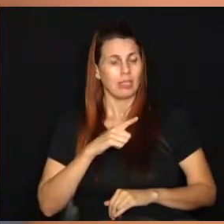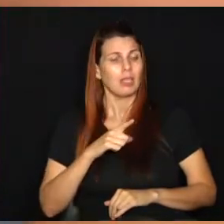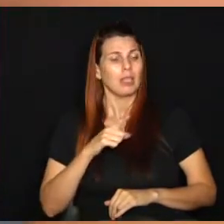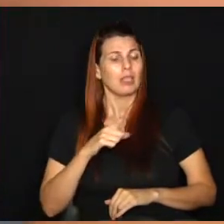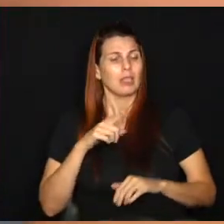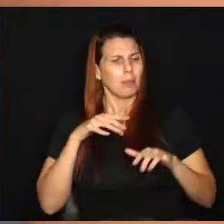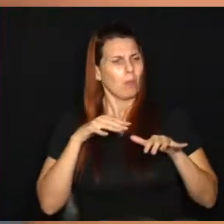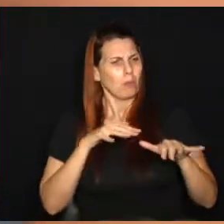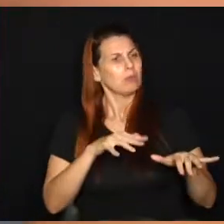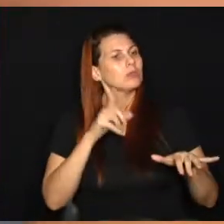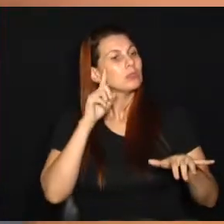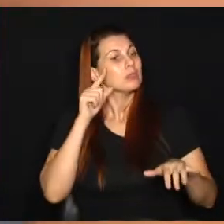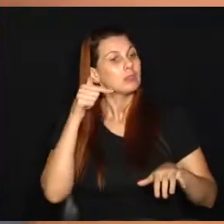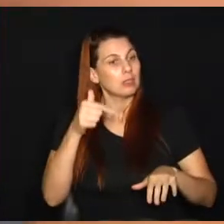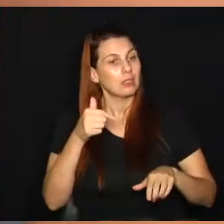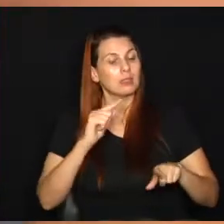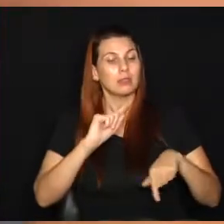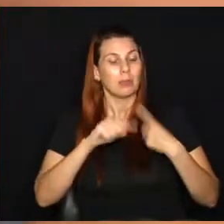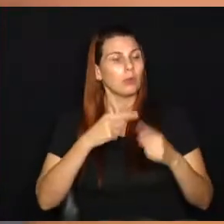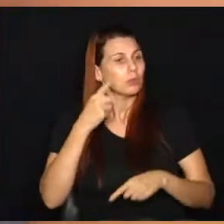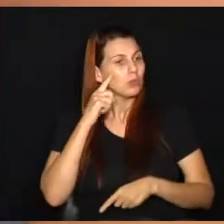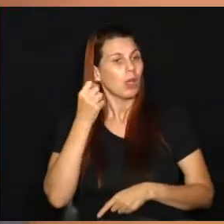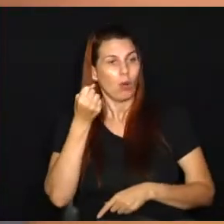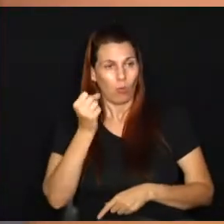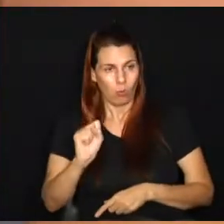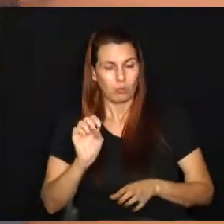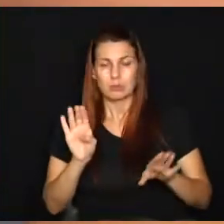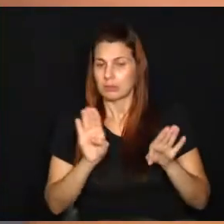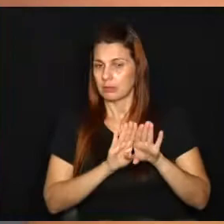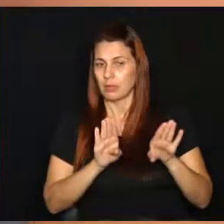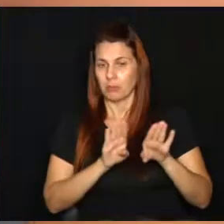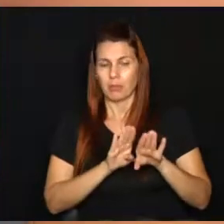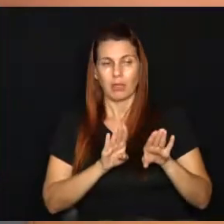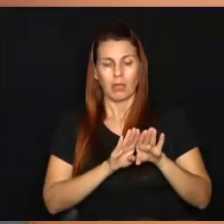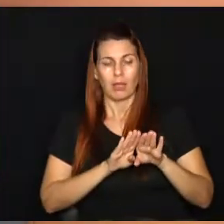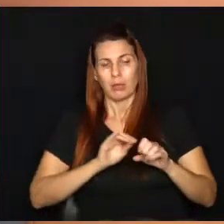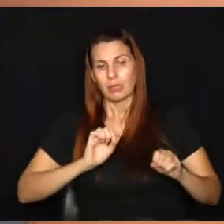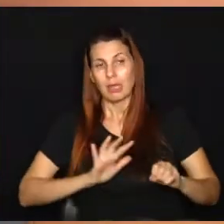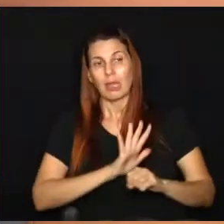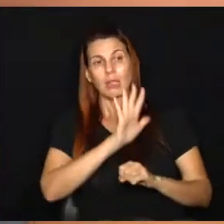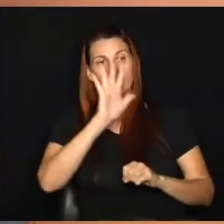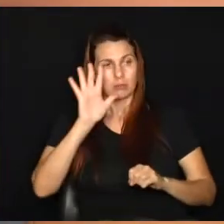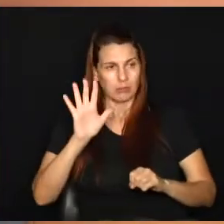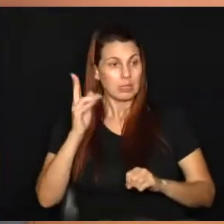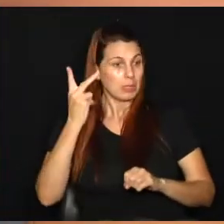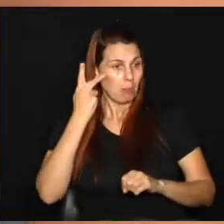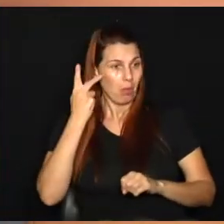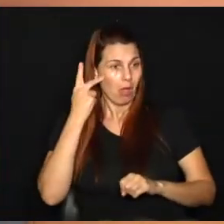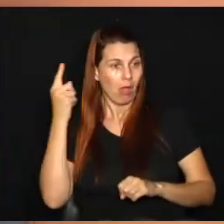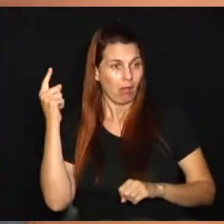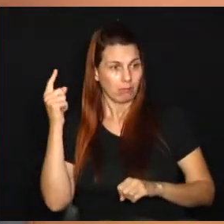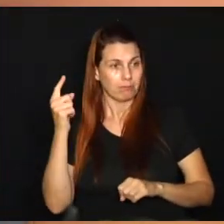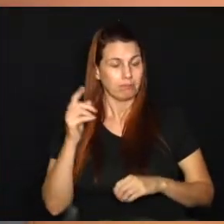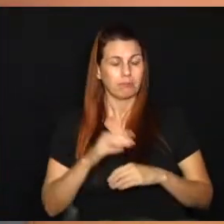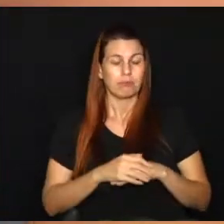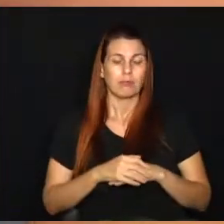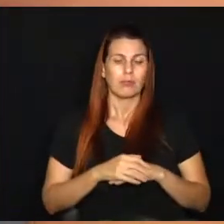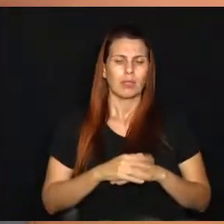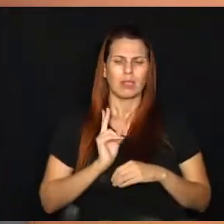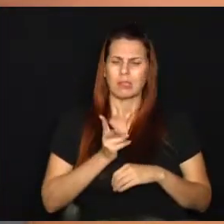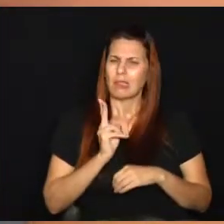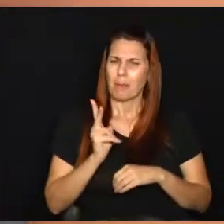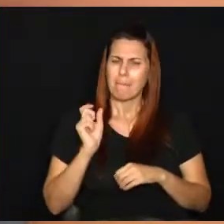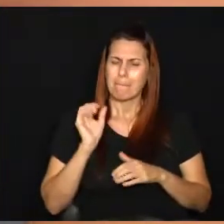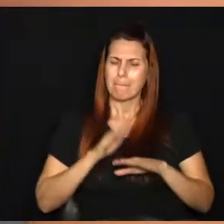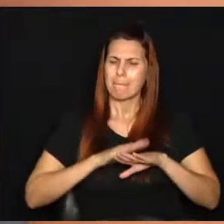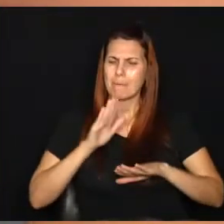7. Depois a ideia, no dia 8, também é fazer um ato nacional em São Paulo. Acho que cada vez mais nós temos que